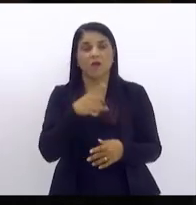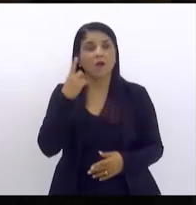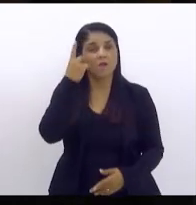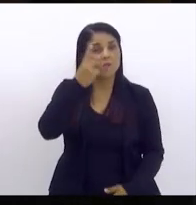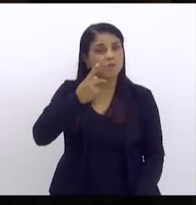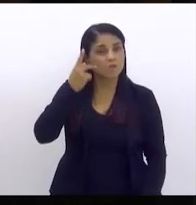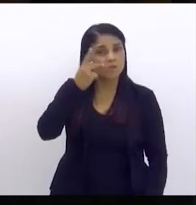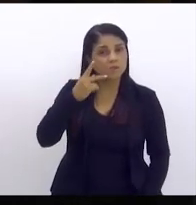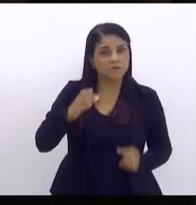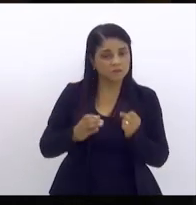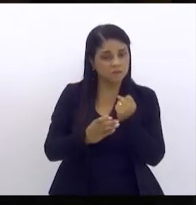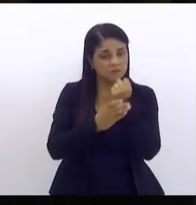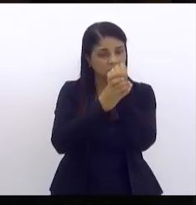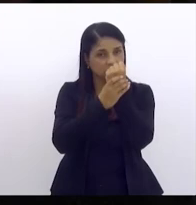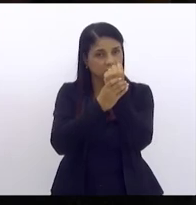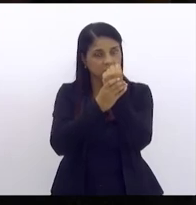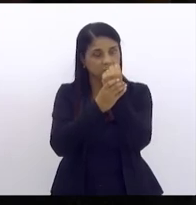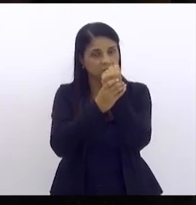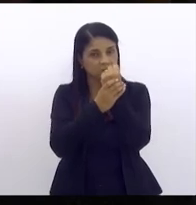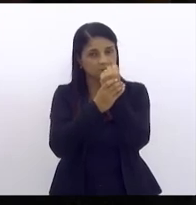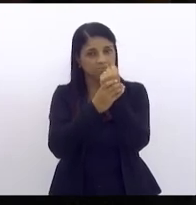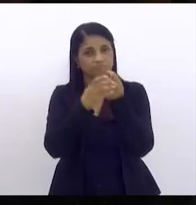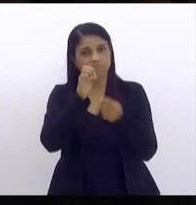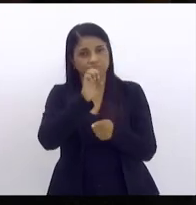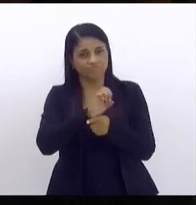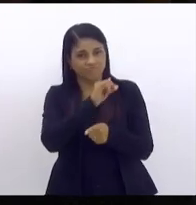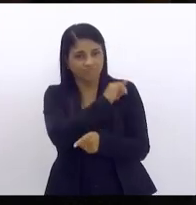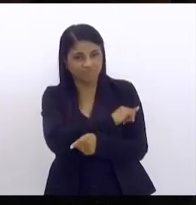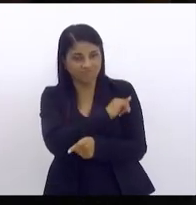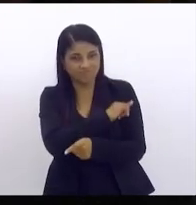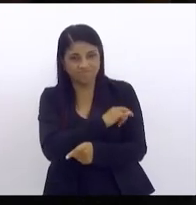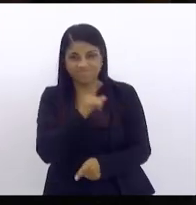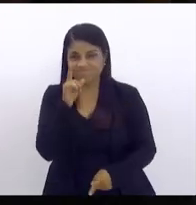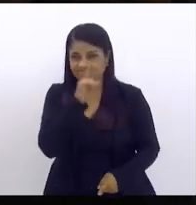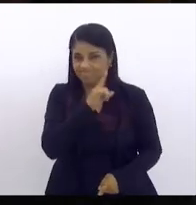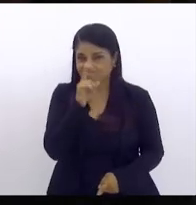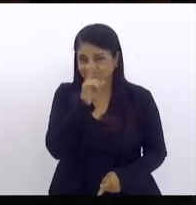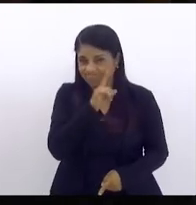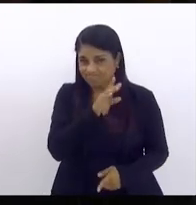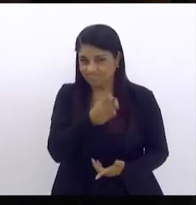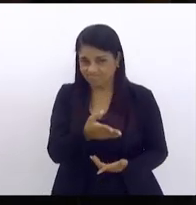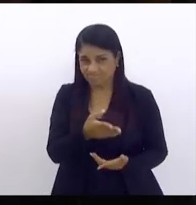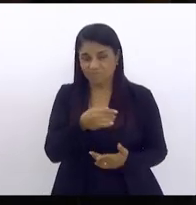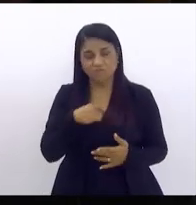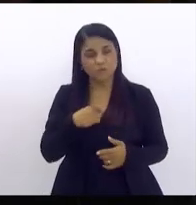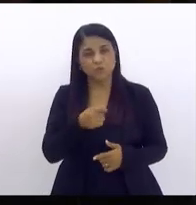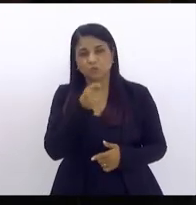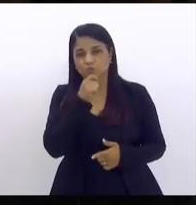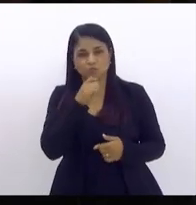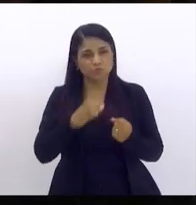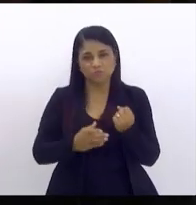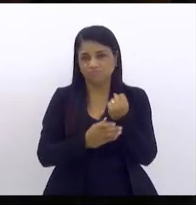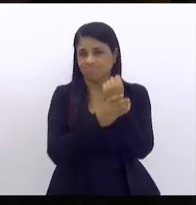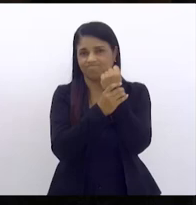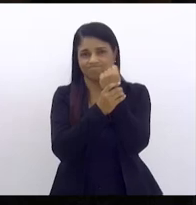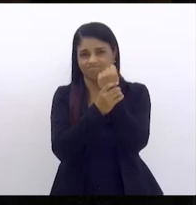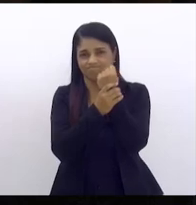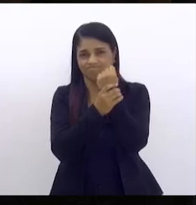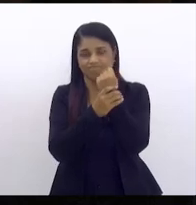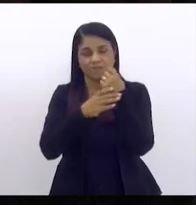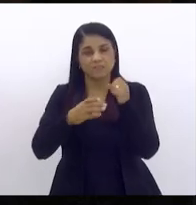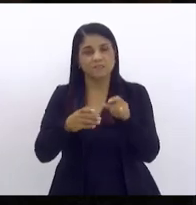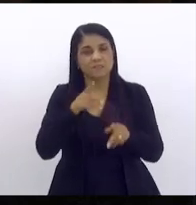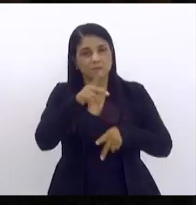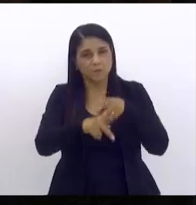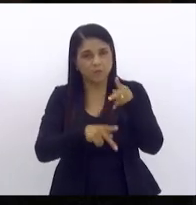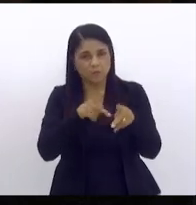de segurança pública do Estado do Rio de Janeiro é equivocada. Ela não garante a segurança da população